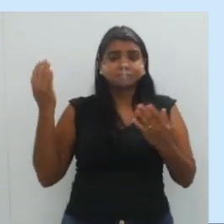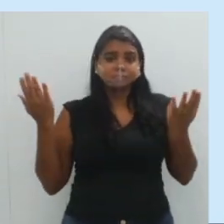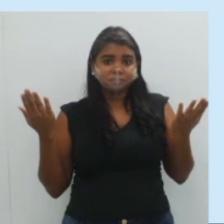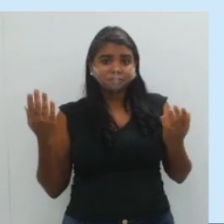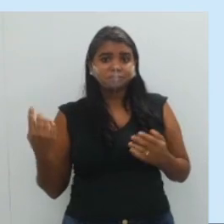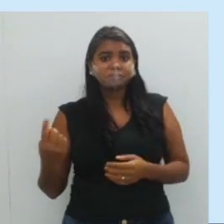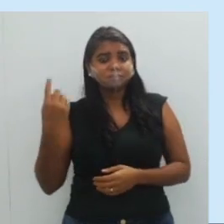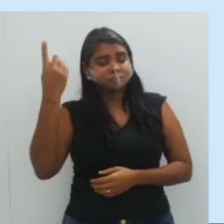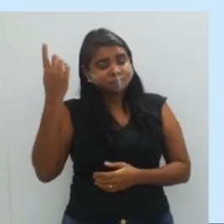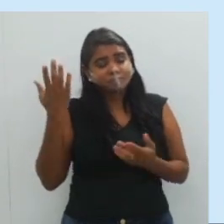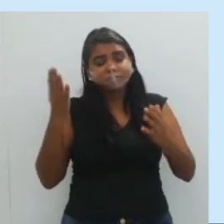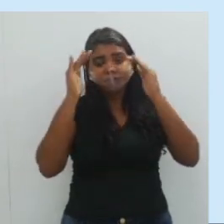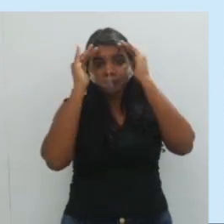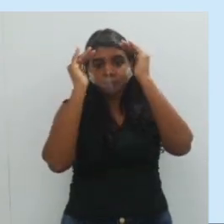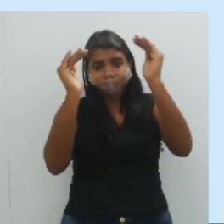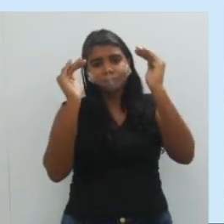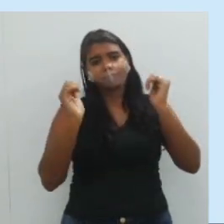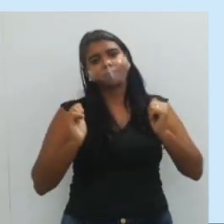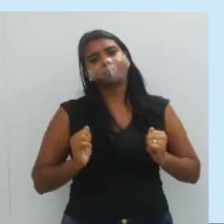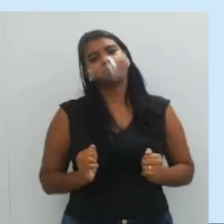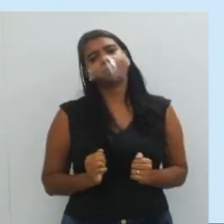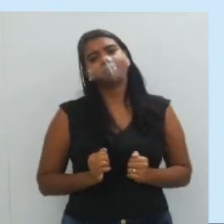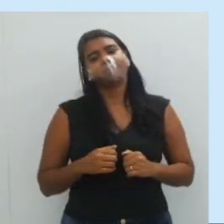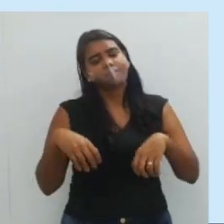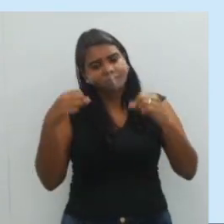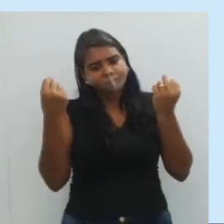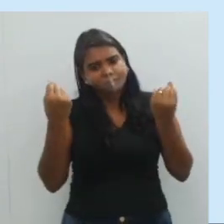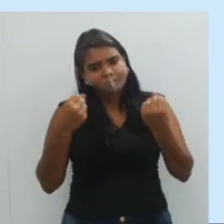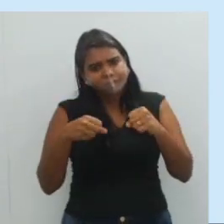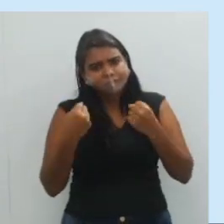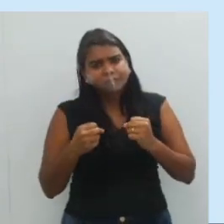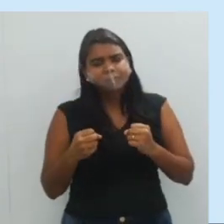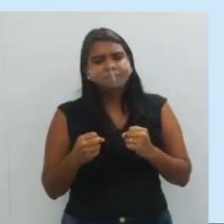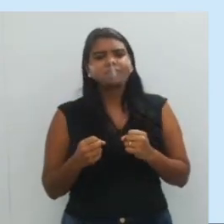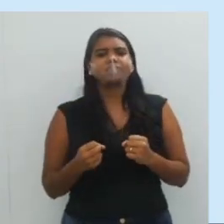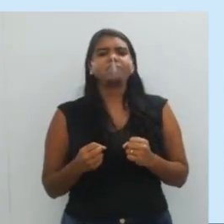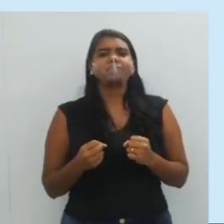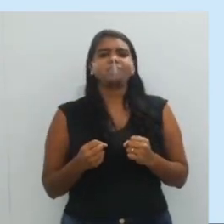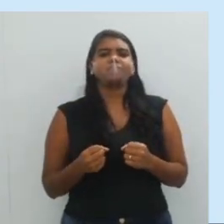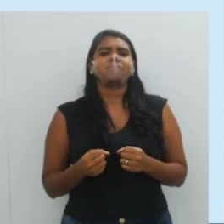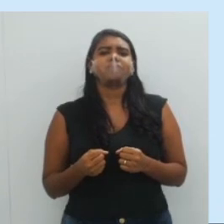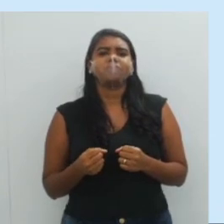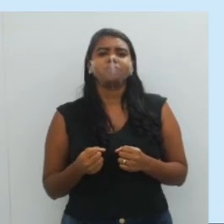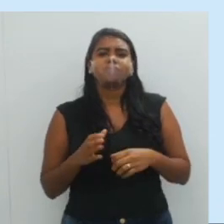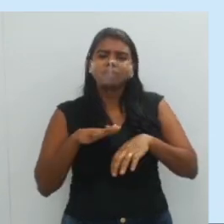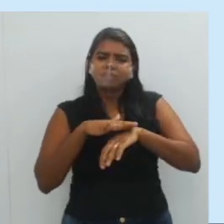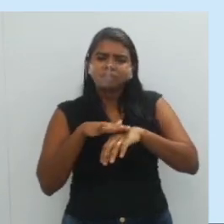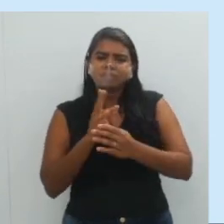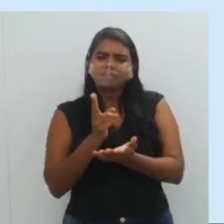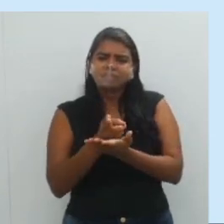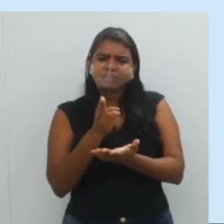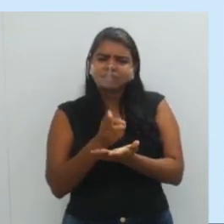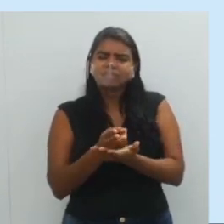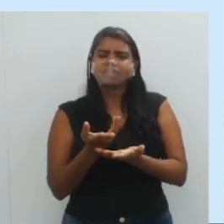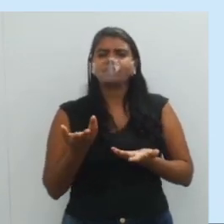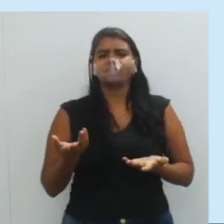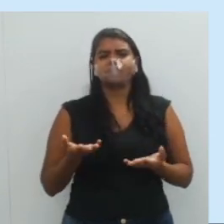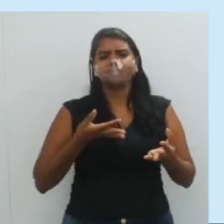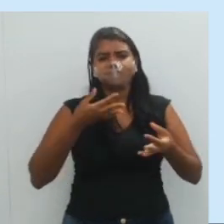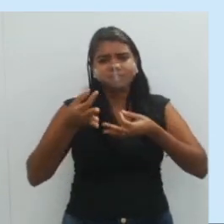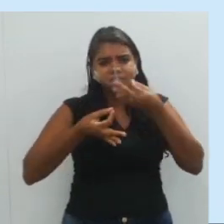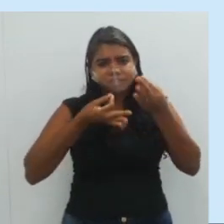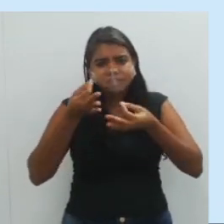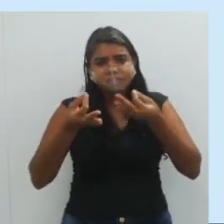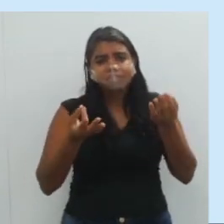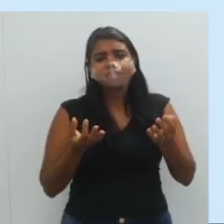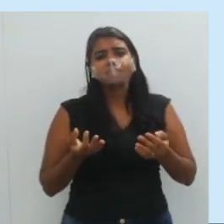grande, etc. Então, o respeito. Então, precisamos debater sempre essa questão